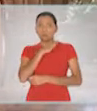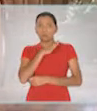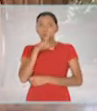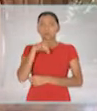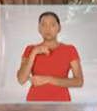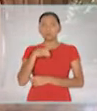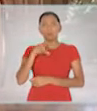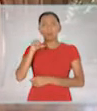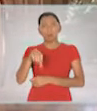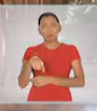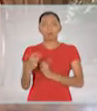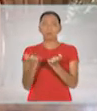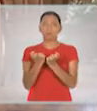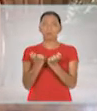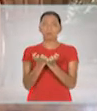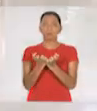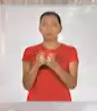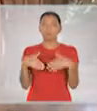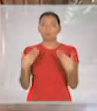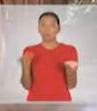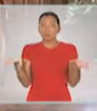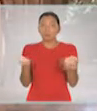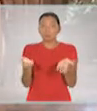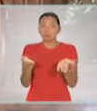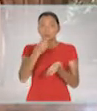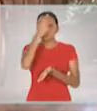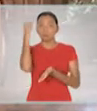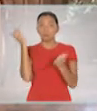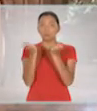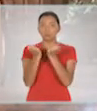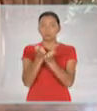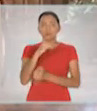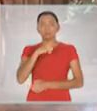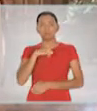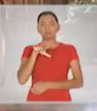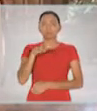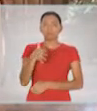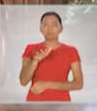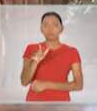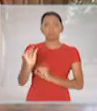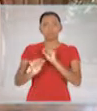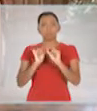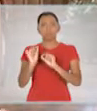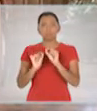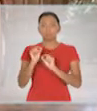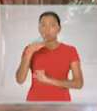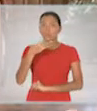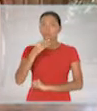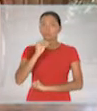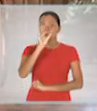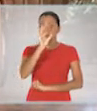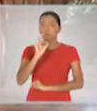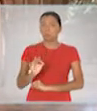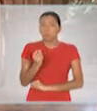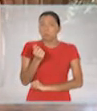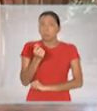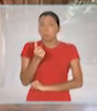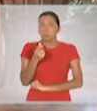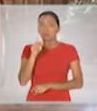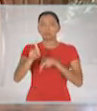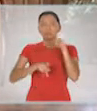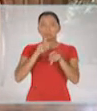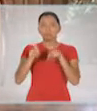modernidade e pós-modernidade é o protestantismo. Então hoje os evangélicos representam quase